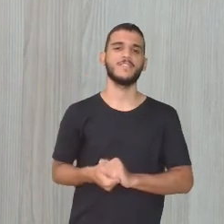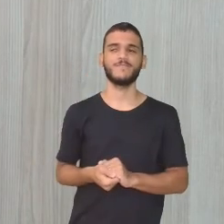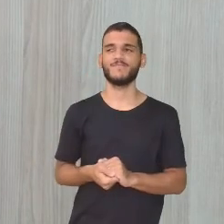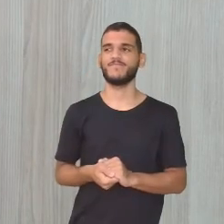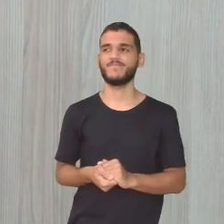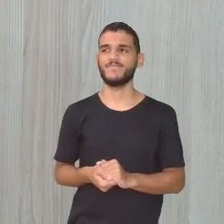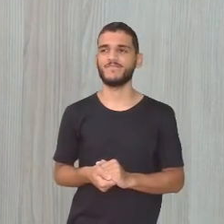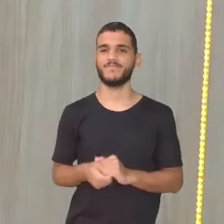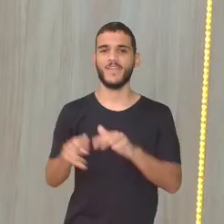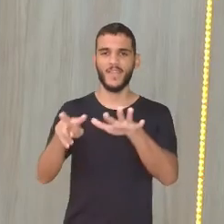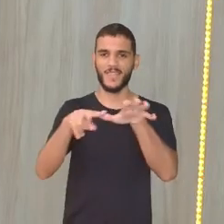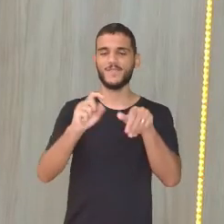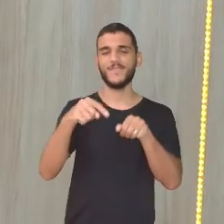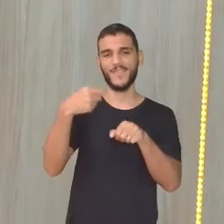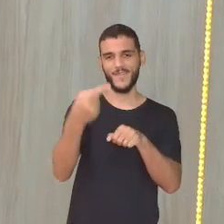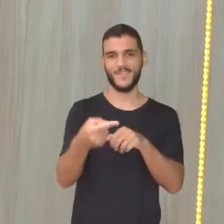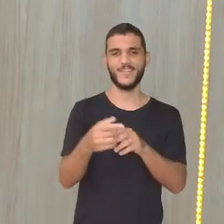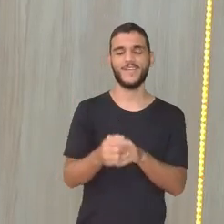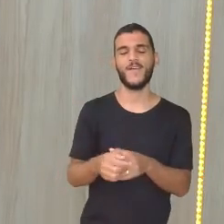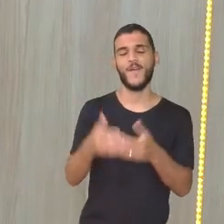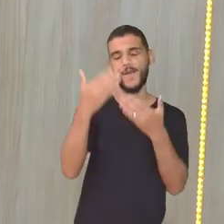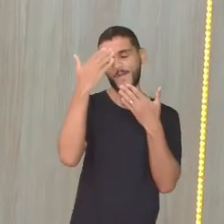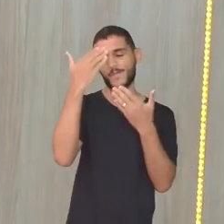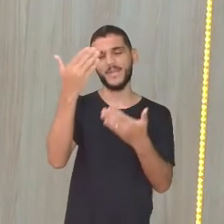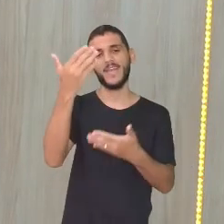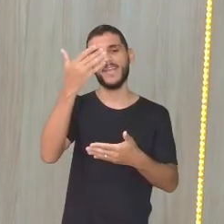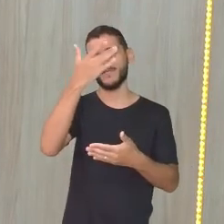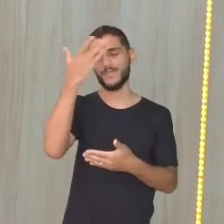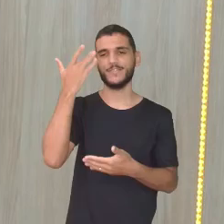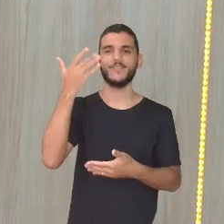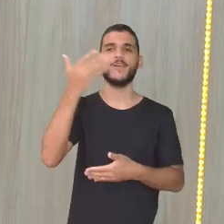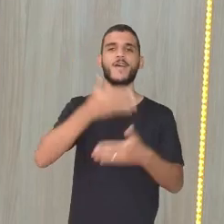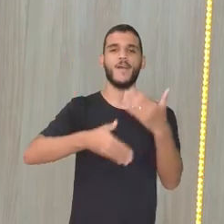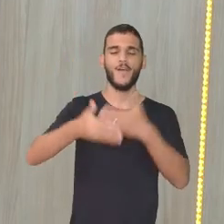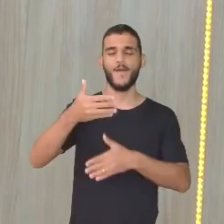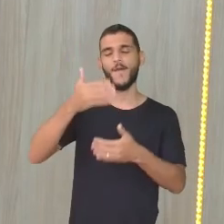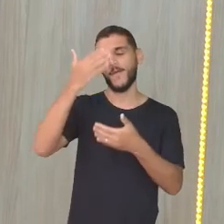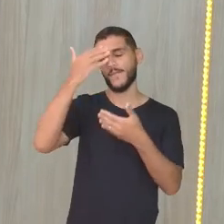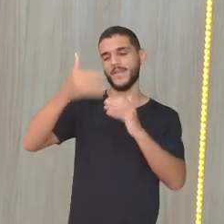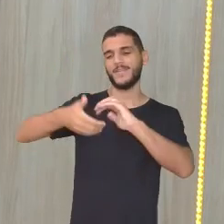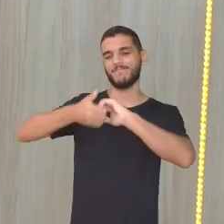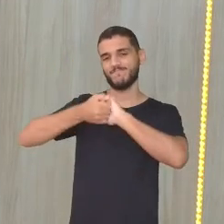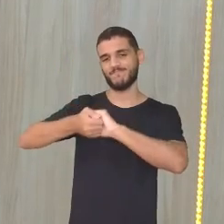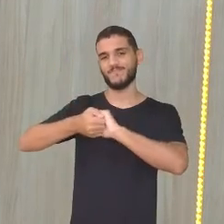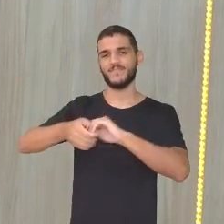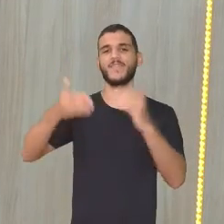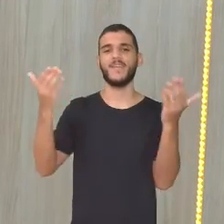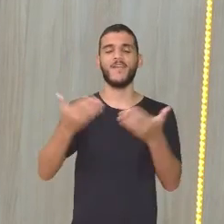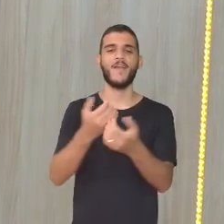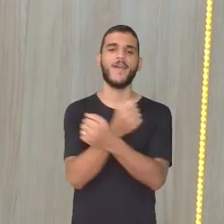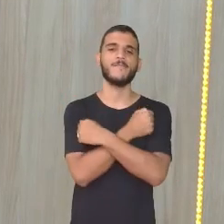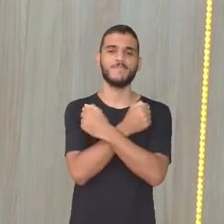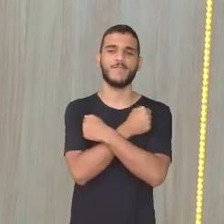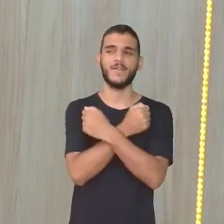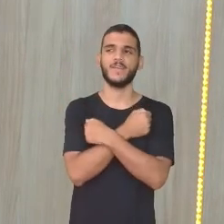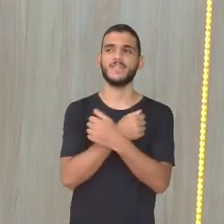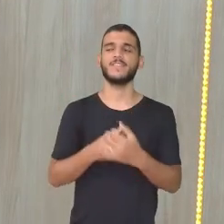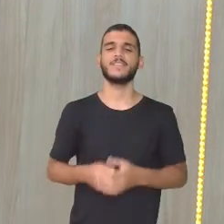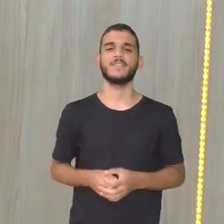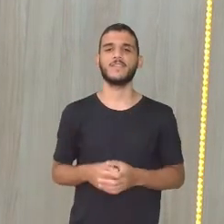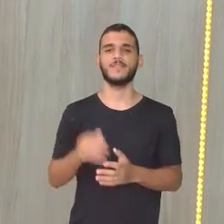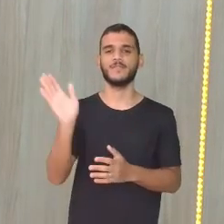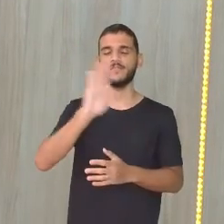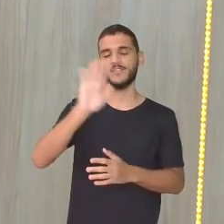pessoal. Valeu, galera. Valeu, Gilson, pela parceria mais uma vez. Um forte abraço. Abraço aí pro pessoal da